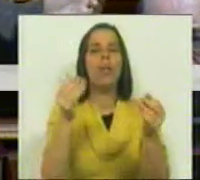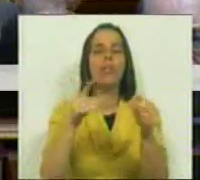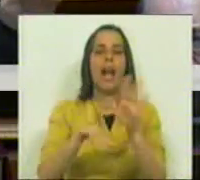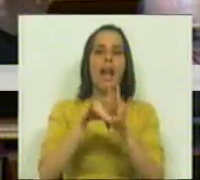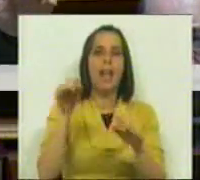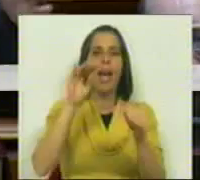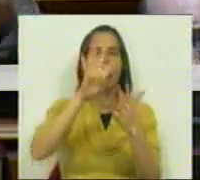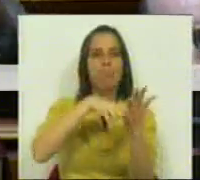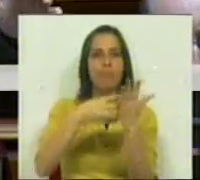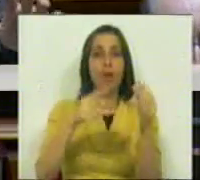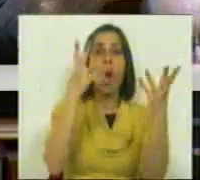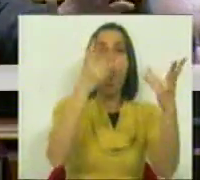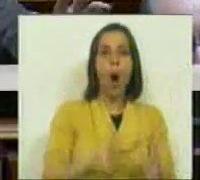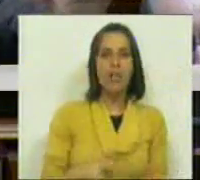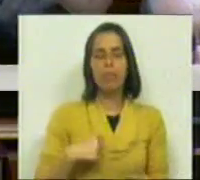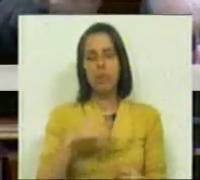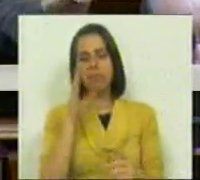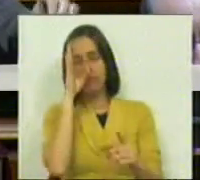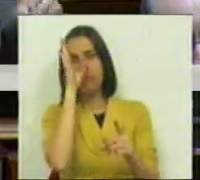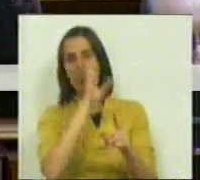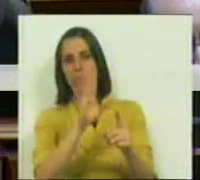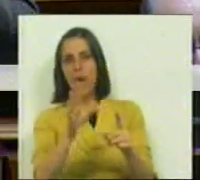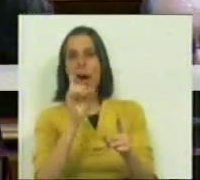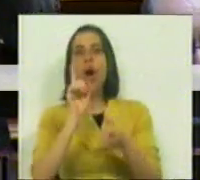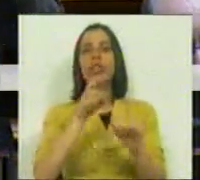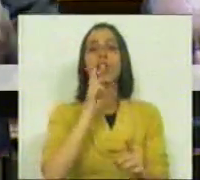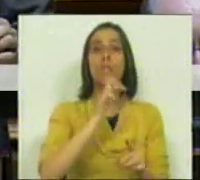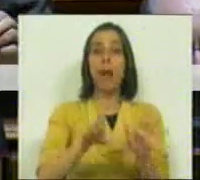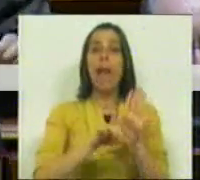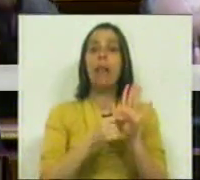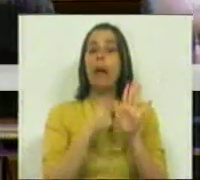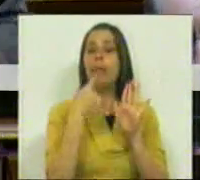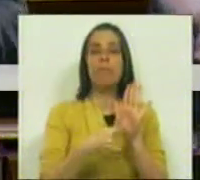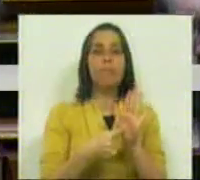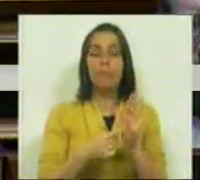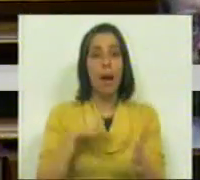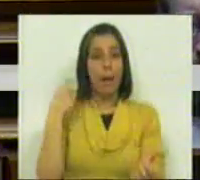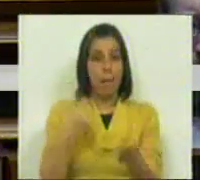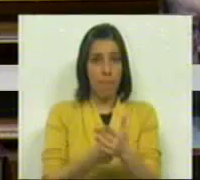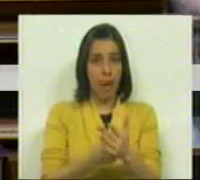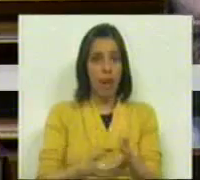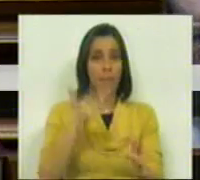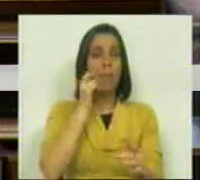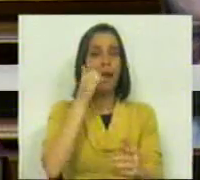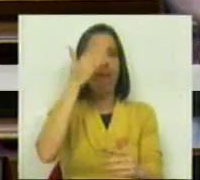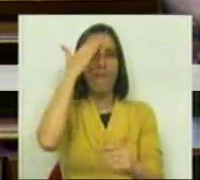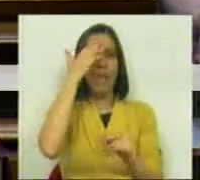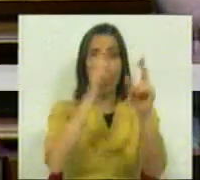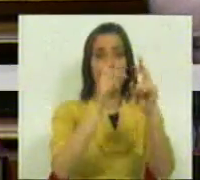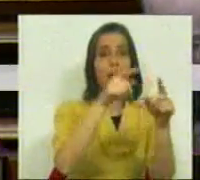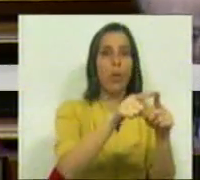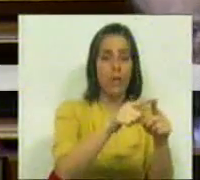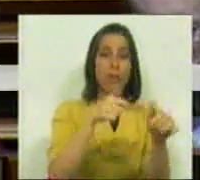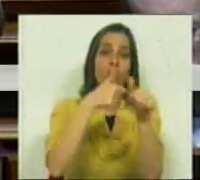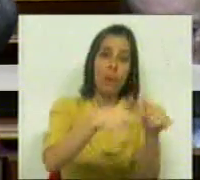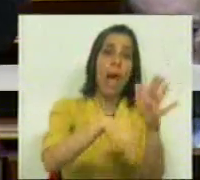Enquadramento Orçamental, até já podemos interpretar uma resposta. Porque o que essa lei diz é que se paga primeiro aos especuladores, em